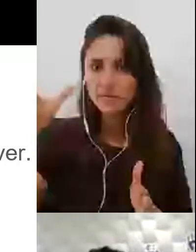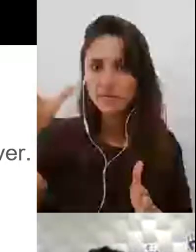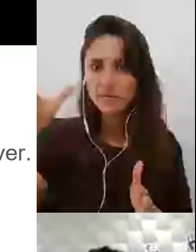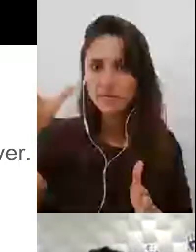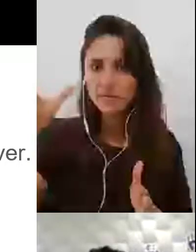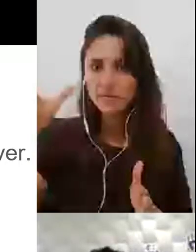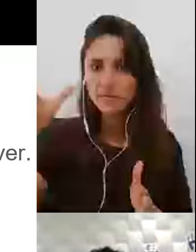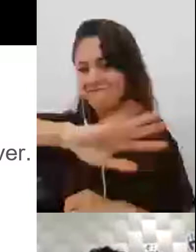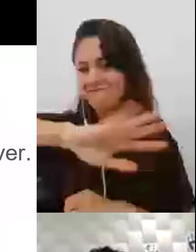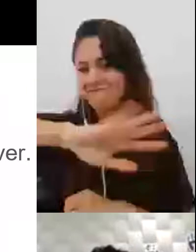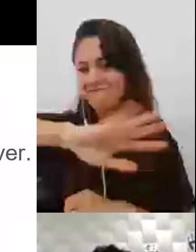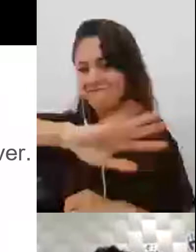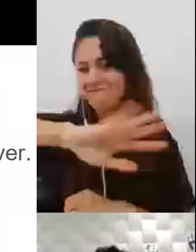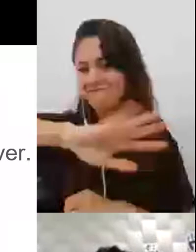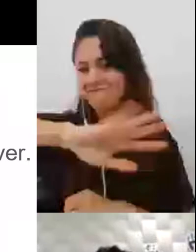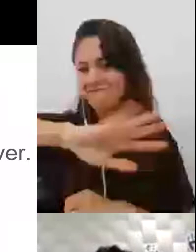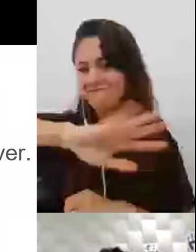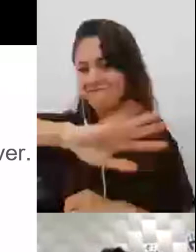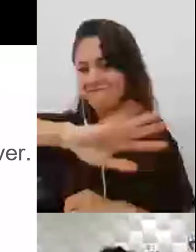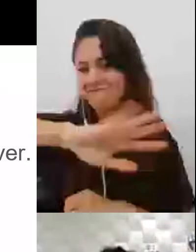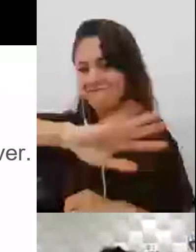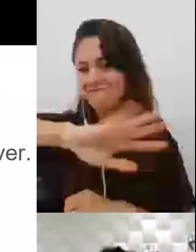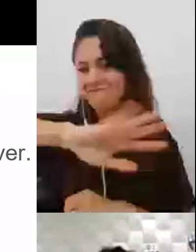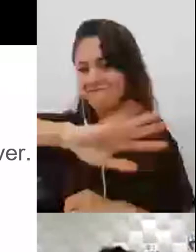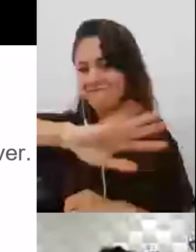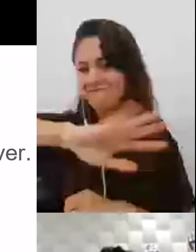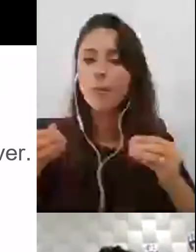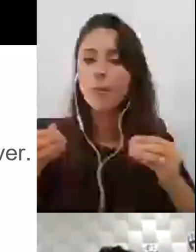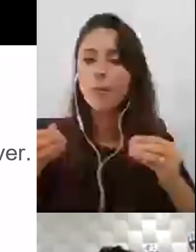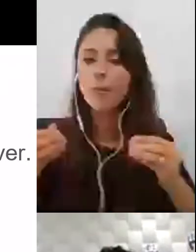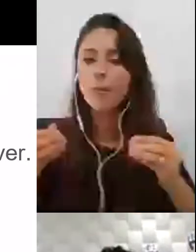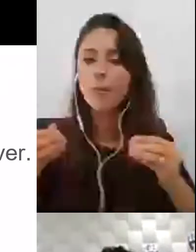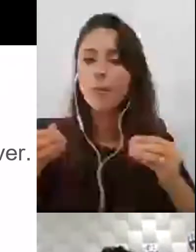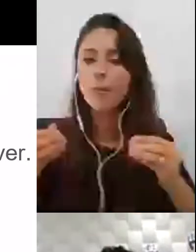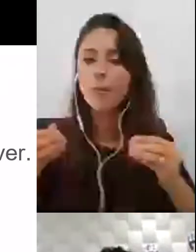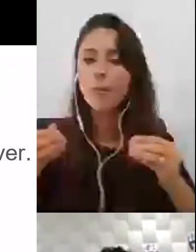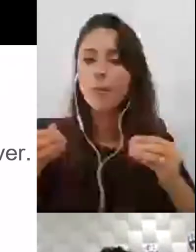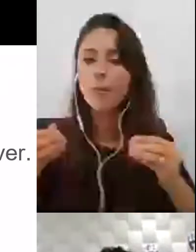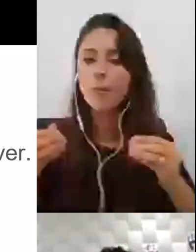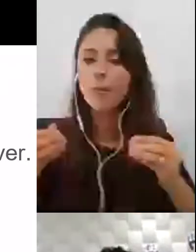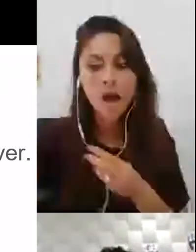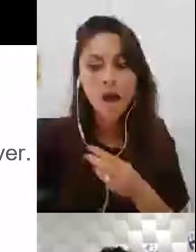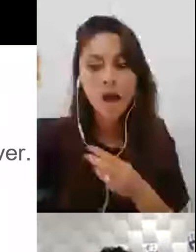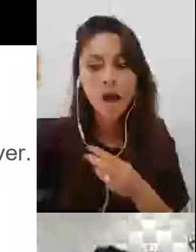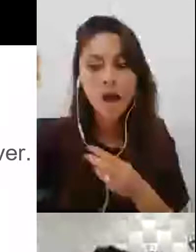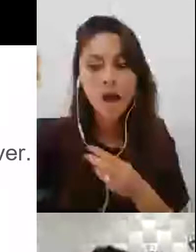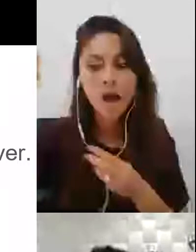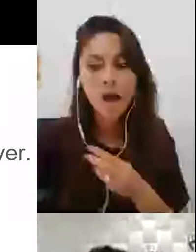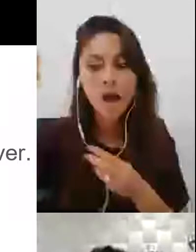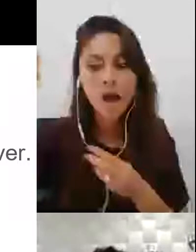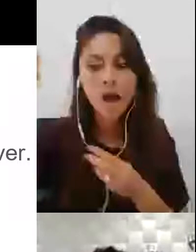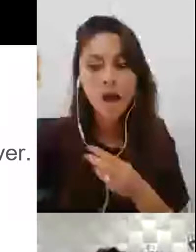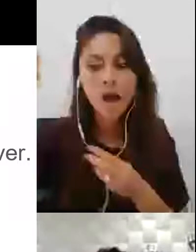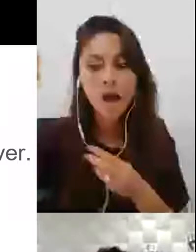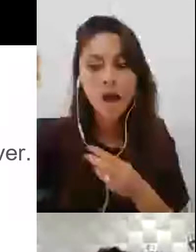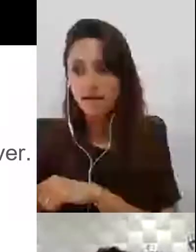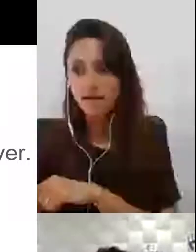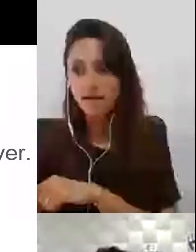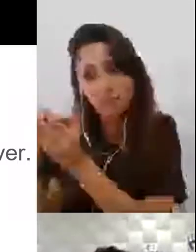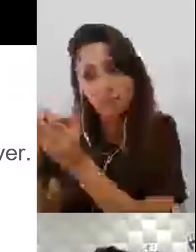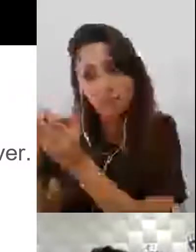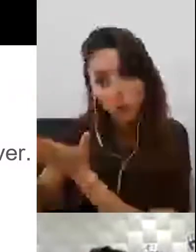país e ele começou a desenvolver esse conceito e foi a primeira vez que foi tratado esse tema de indústria 4.0,